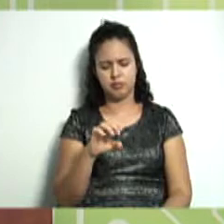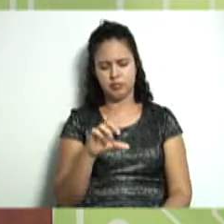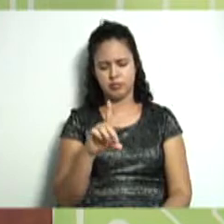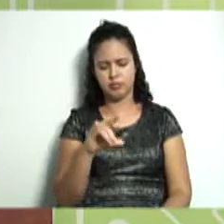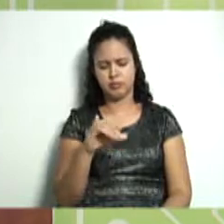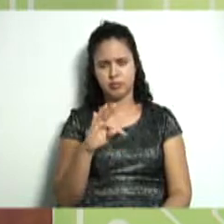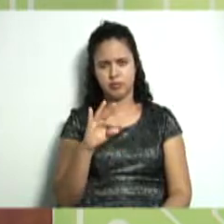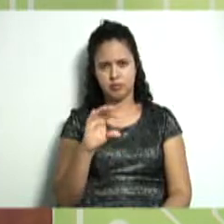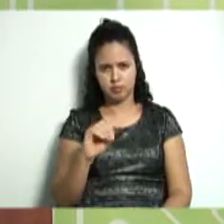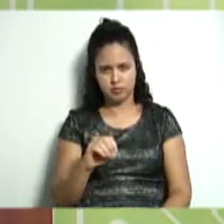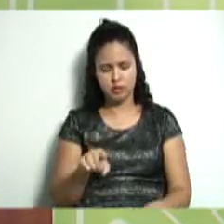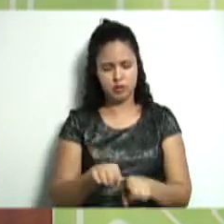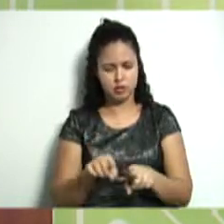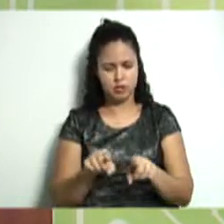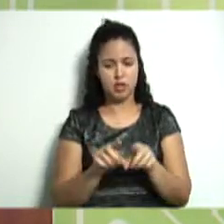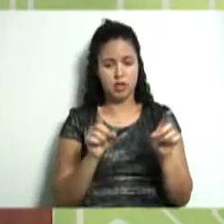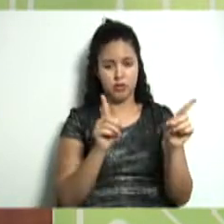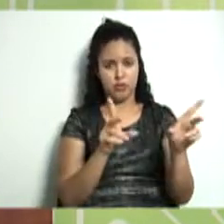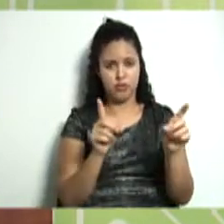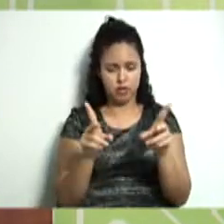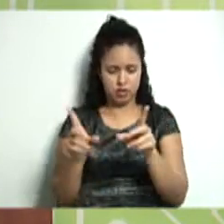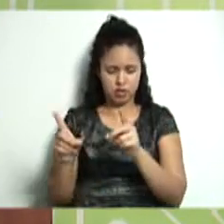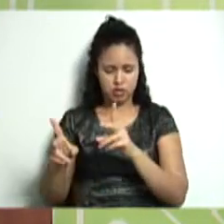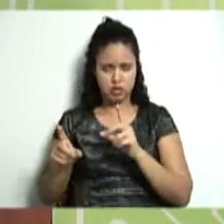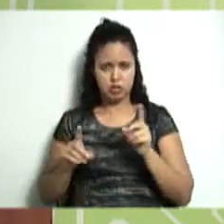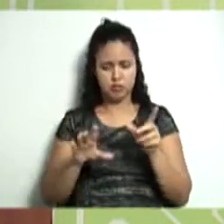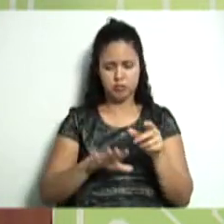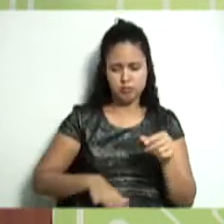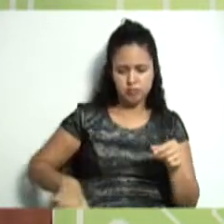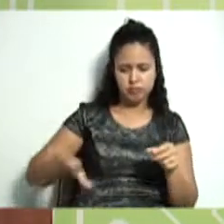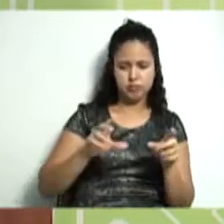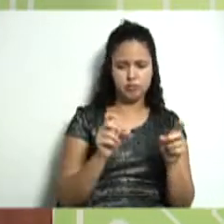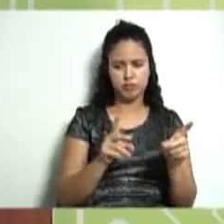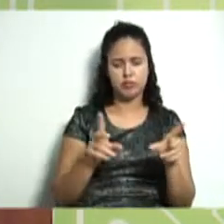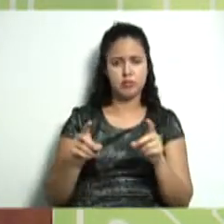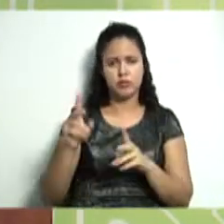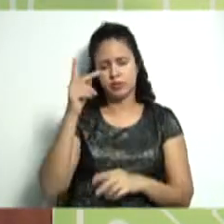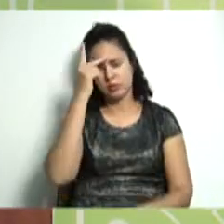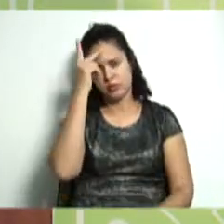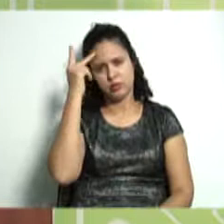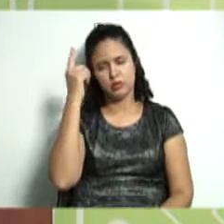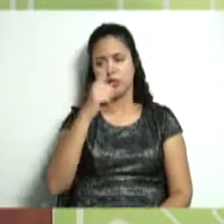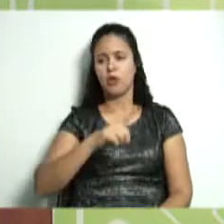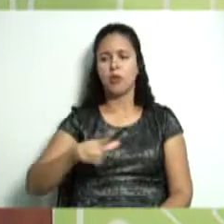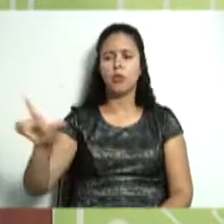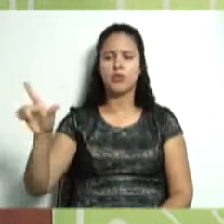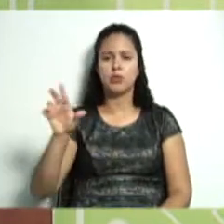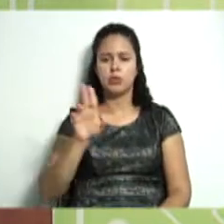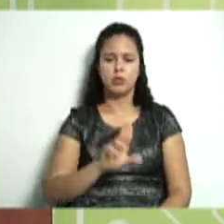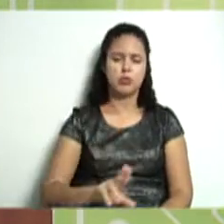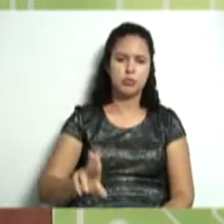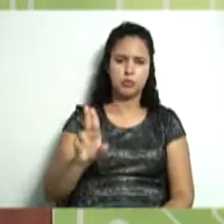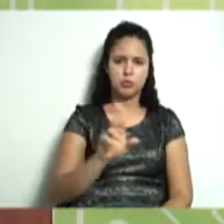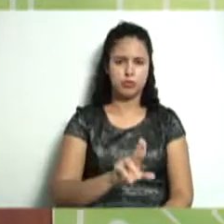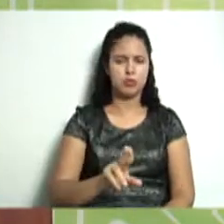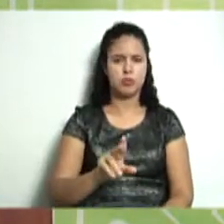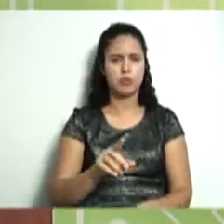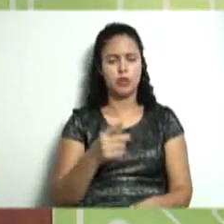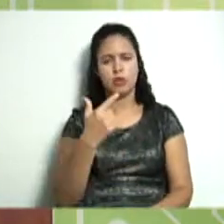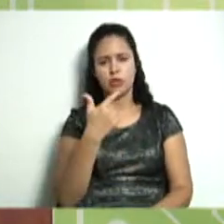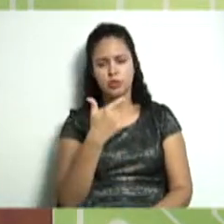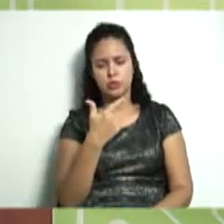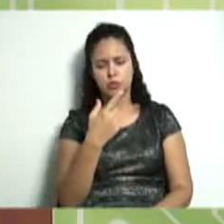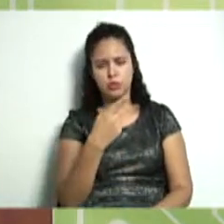ele tem outros usuários, então ele acaba fazendo com que a sua renda